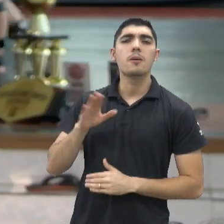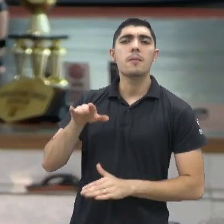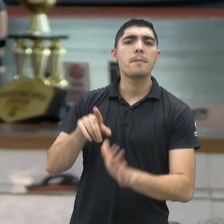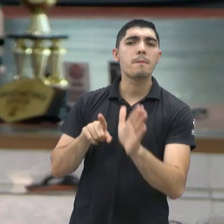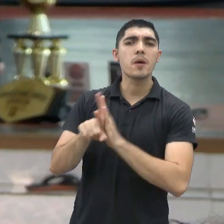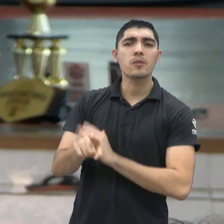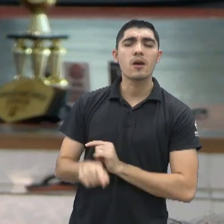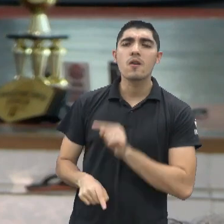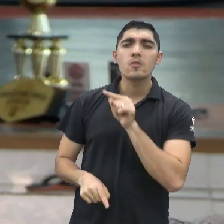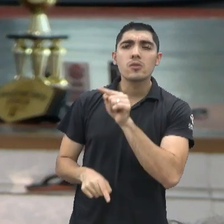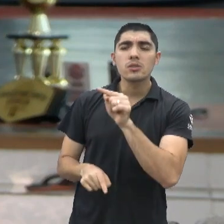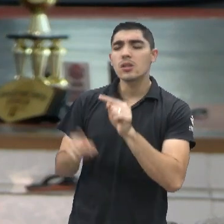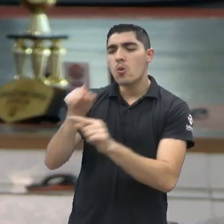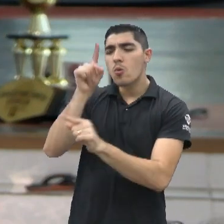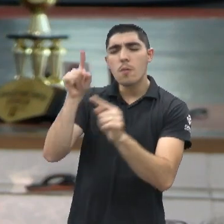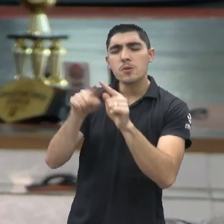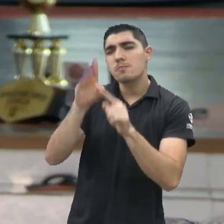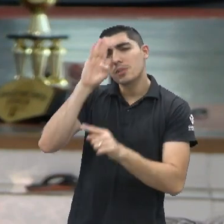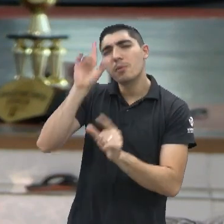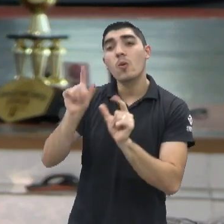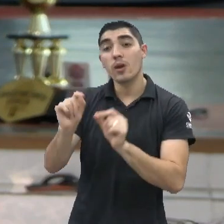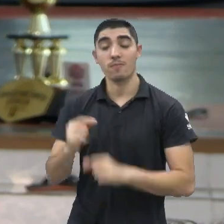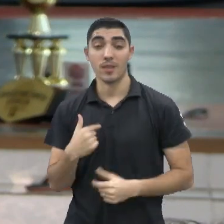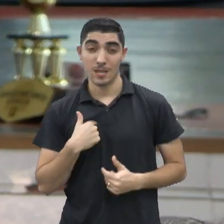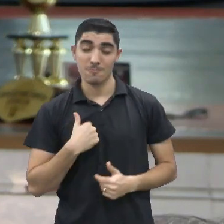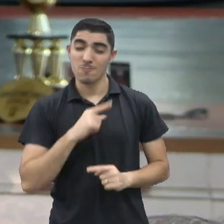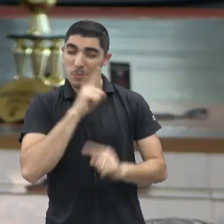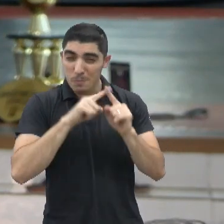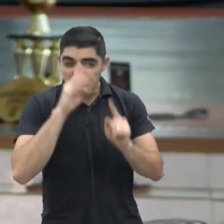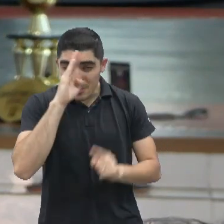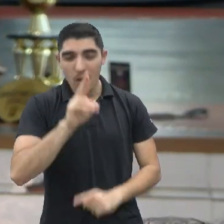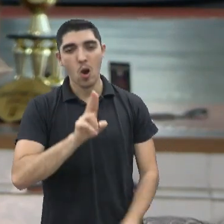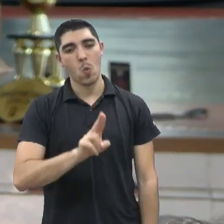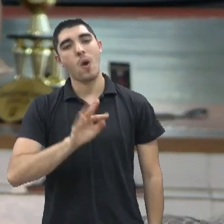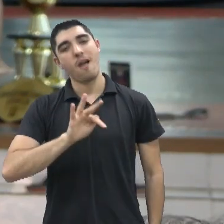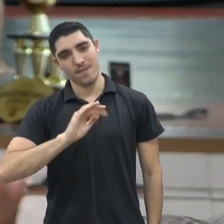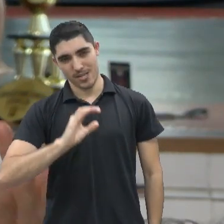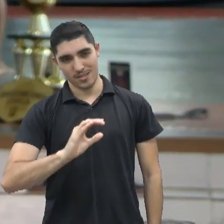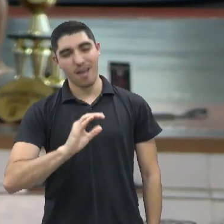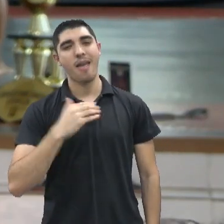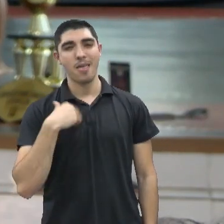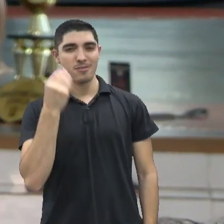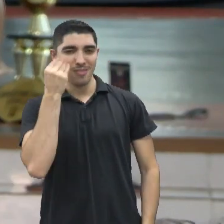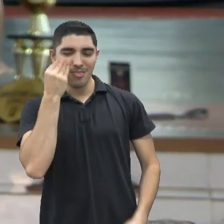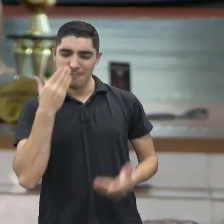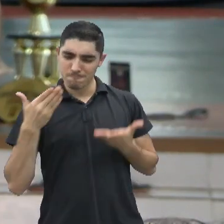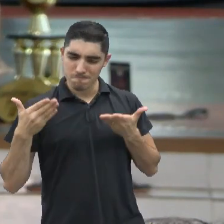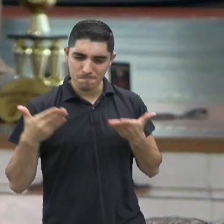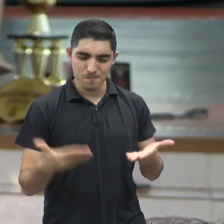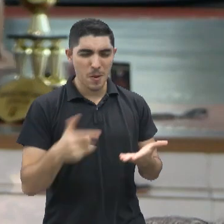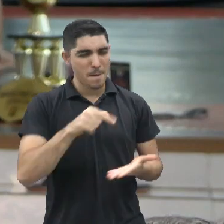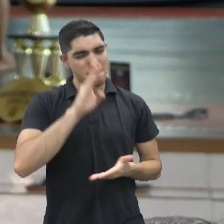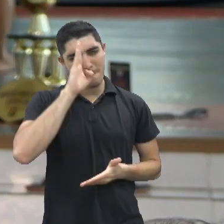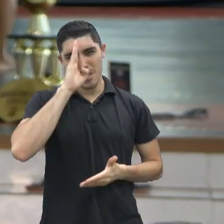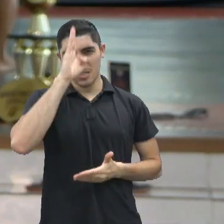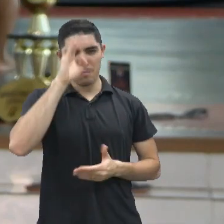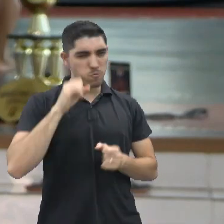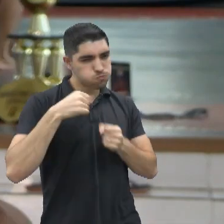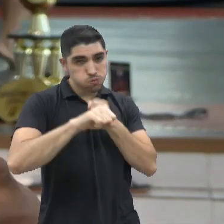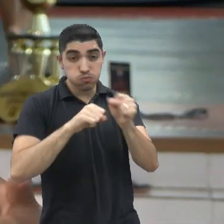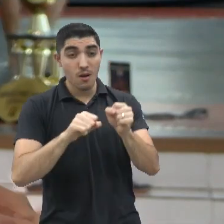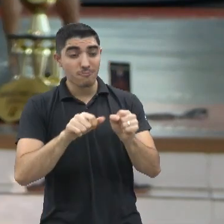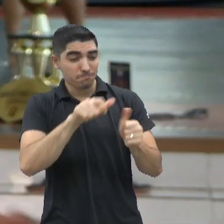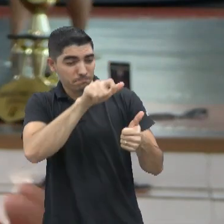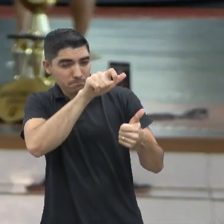seu maior objetivo? Para o UFC, que é o meu objetivo maior, é chegar na maior organização do mundo, onde está os